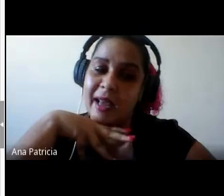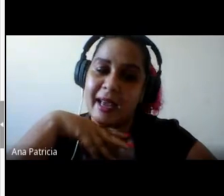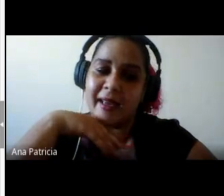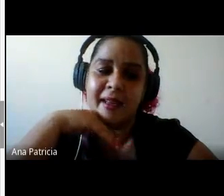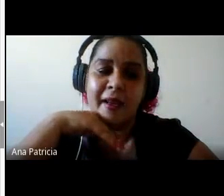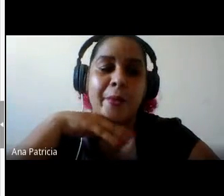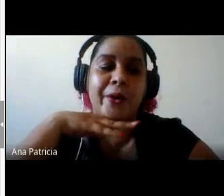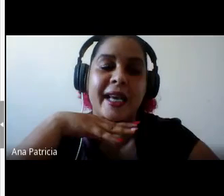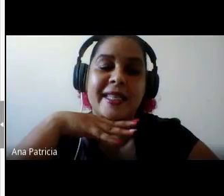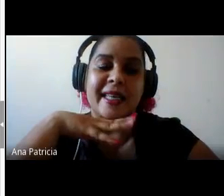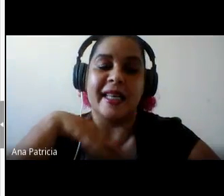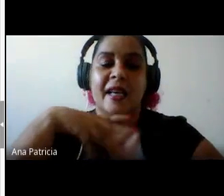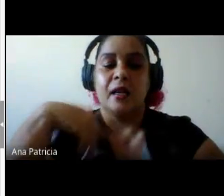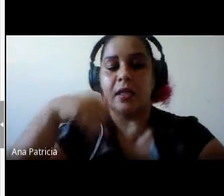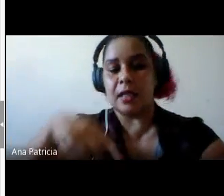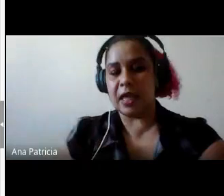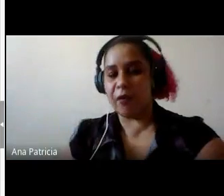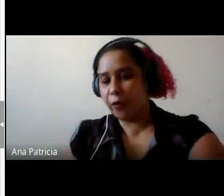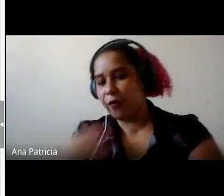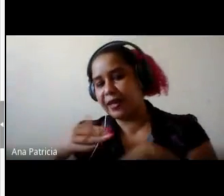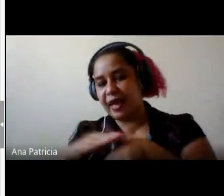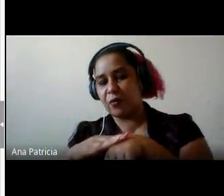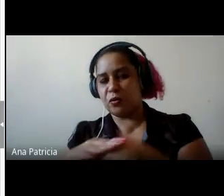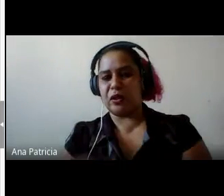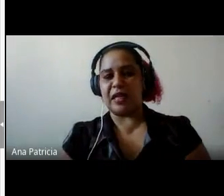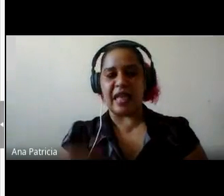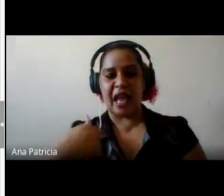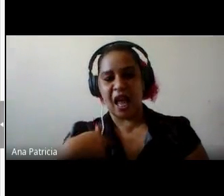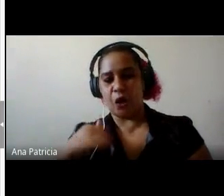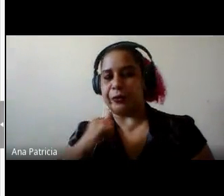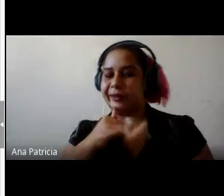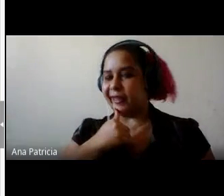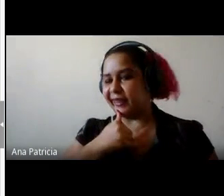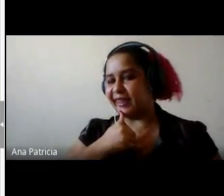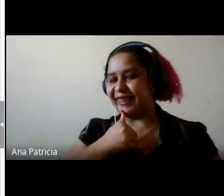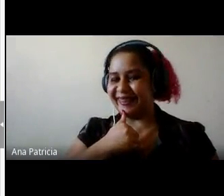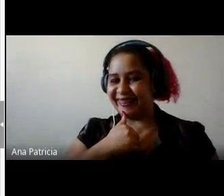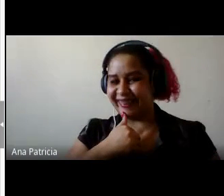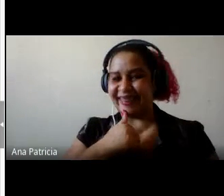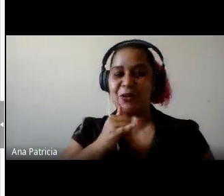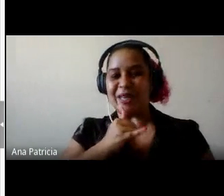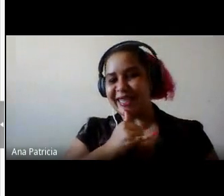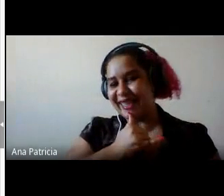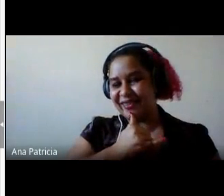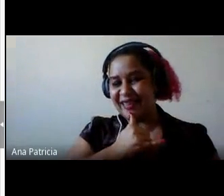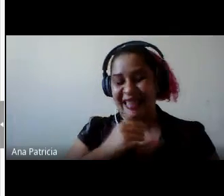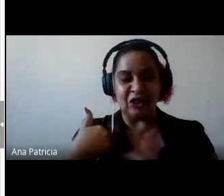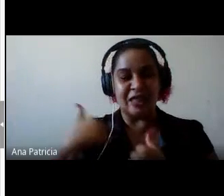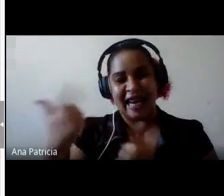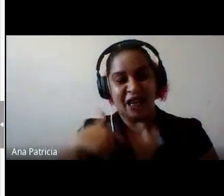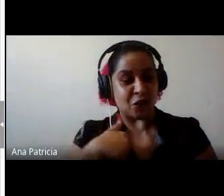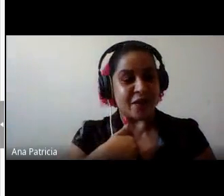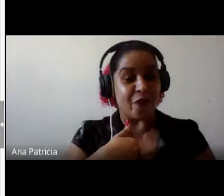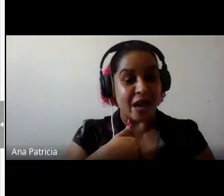sorrindo. Porque assim, se eu for conversar com o surdo e disser eu tô triste e der um sorrisinho, eu